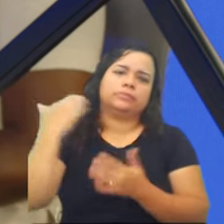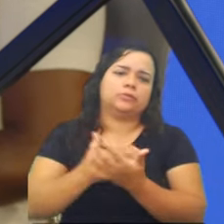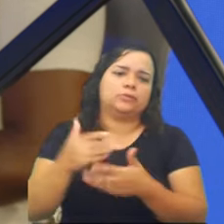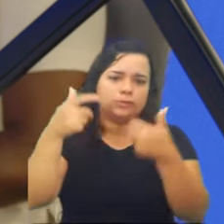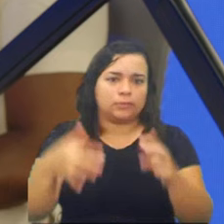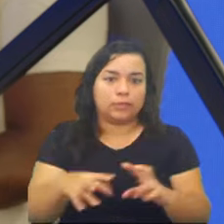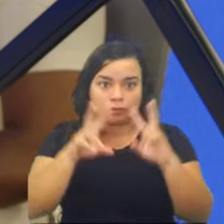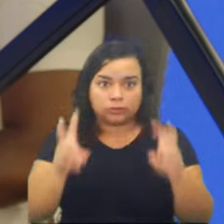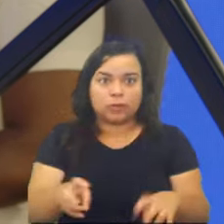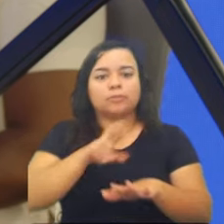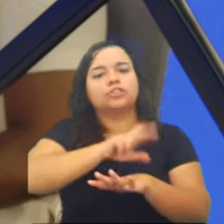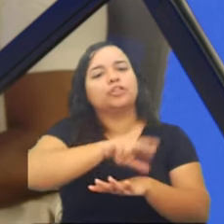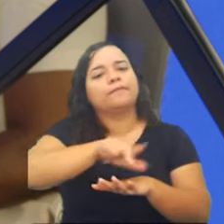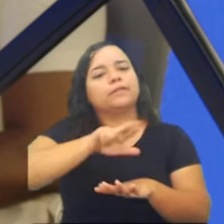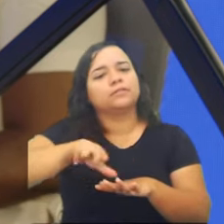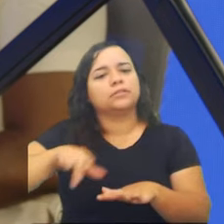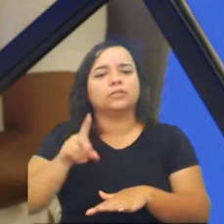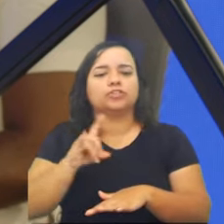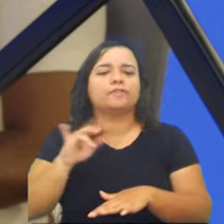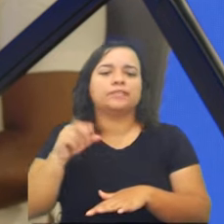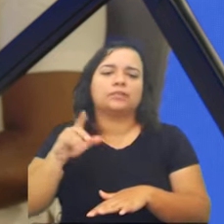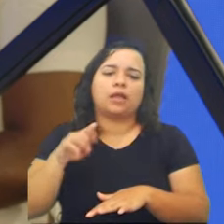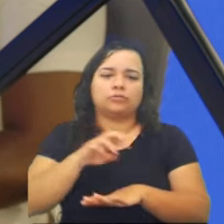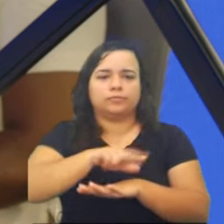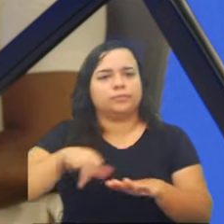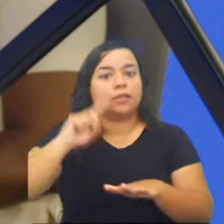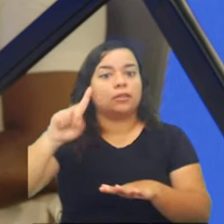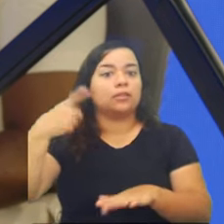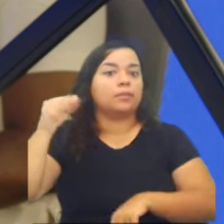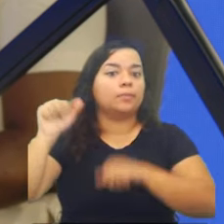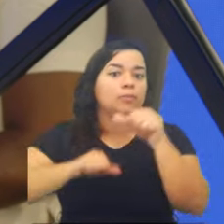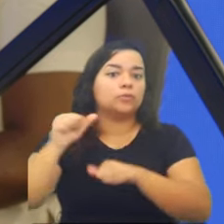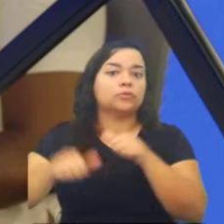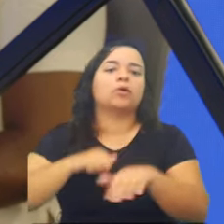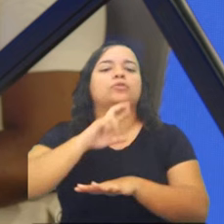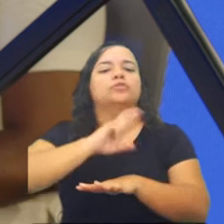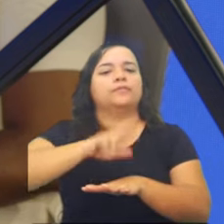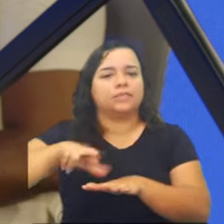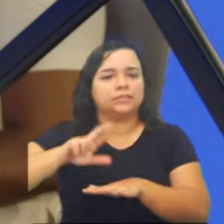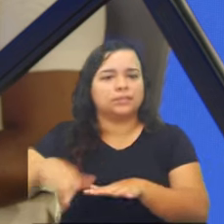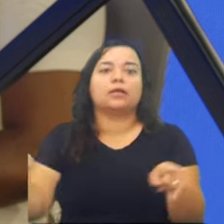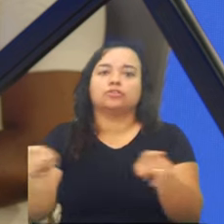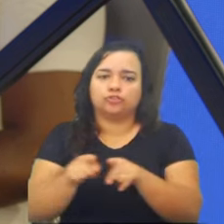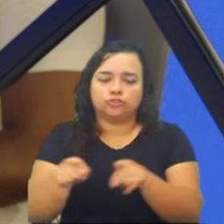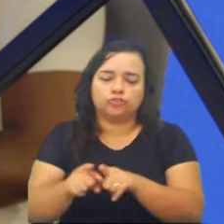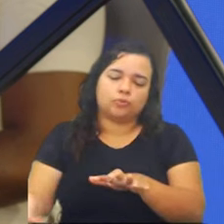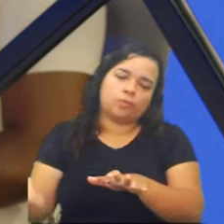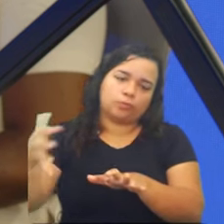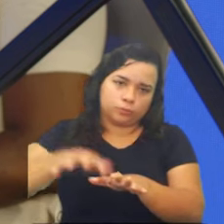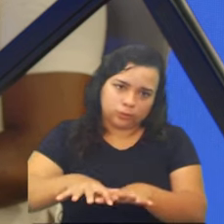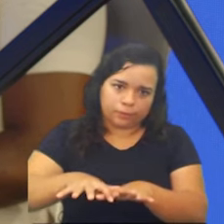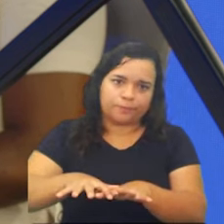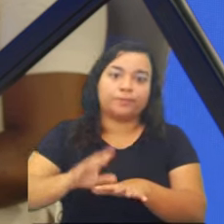início a gente falava de diversidade aí depois mudou era diversidade e